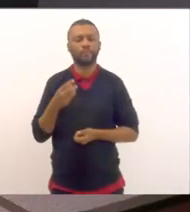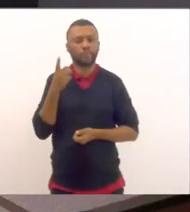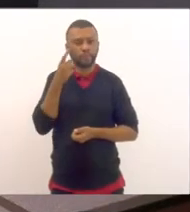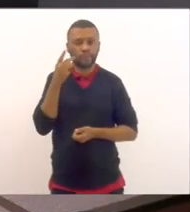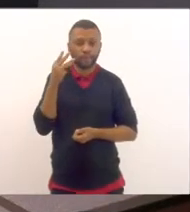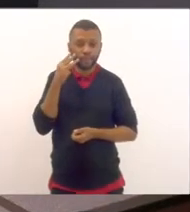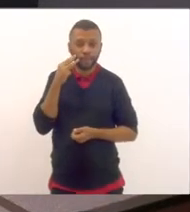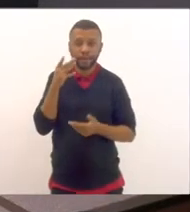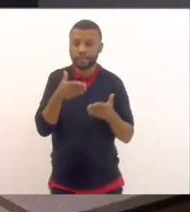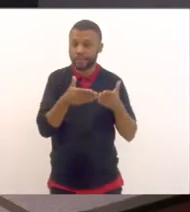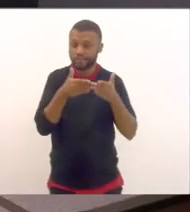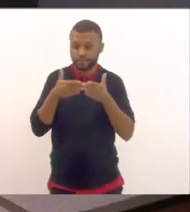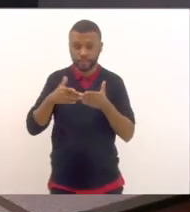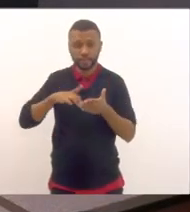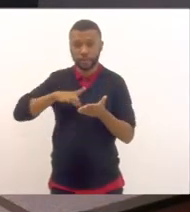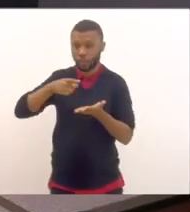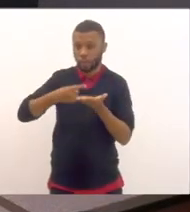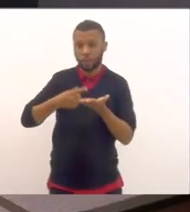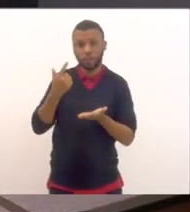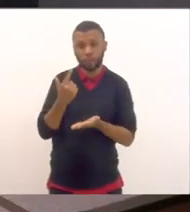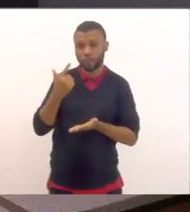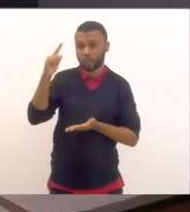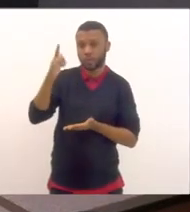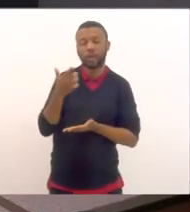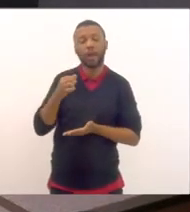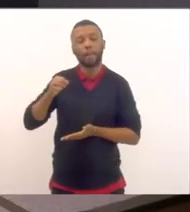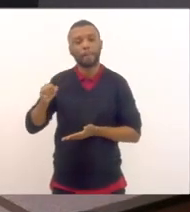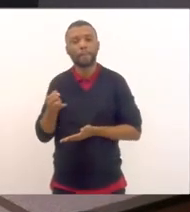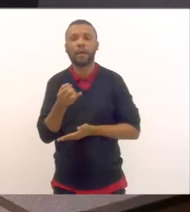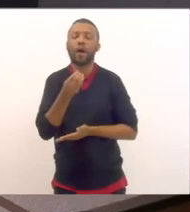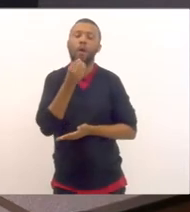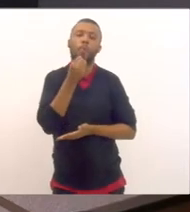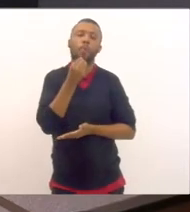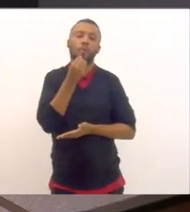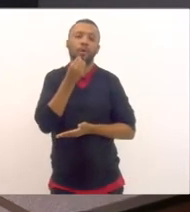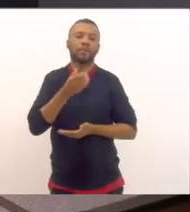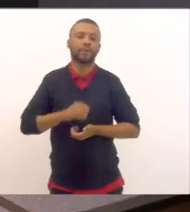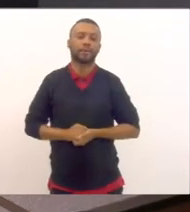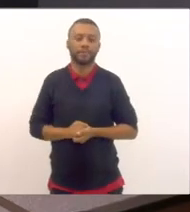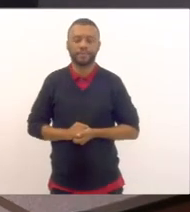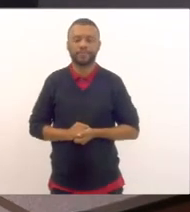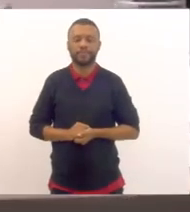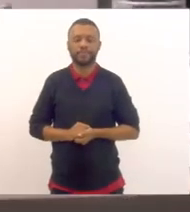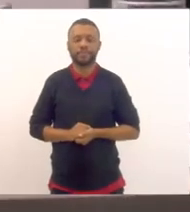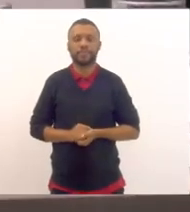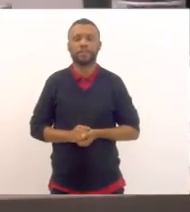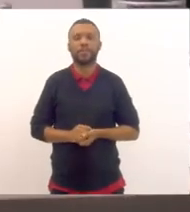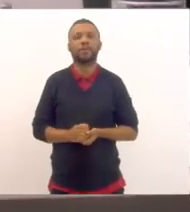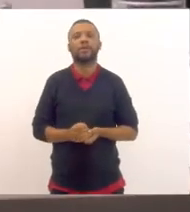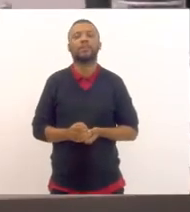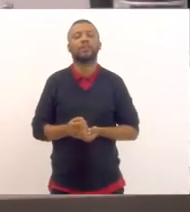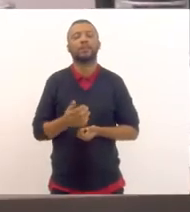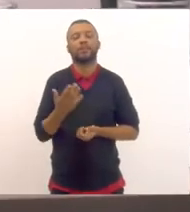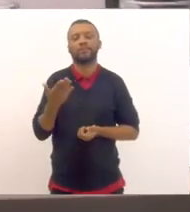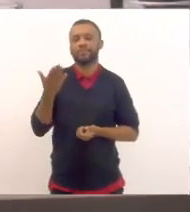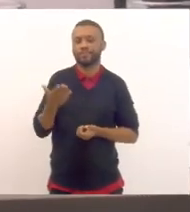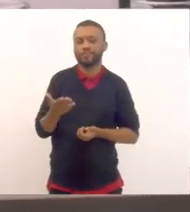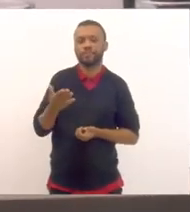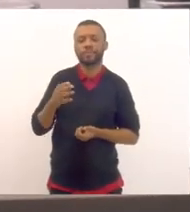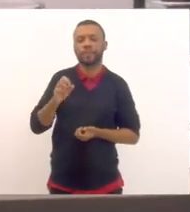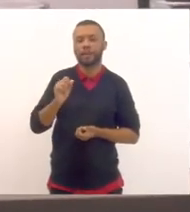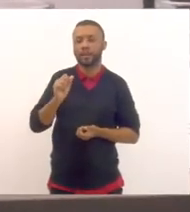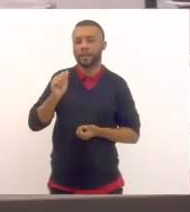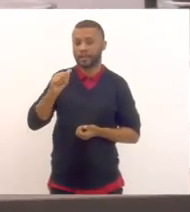deixar aqui no outro compromisso eu queria aproveitar a oportunidade para a o Dr